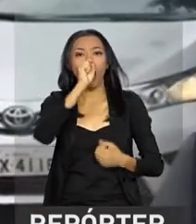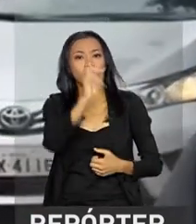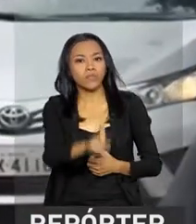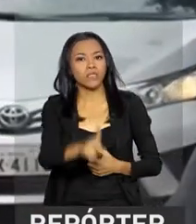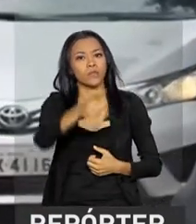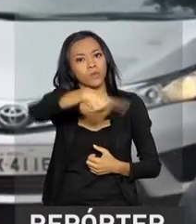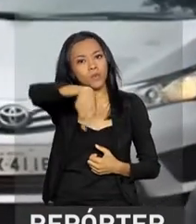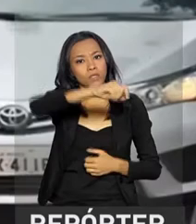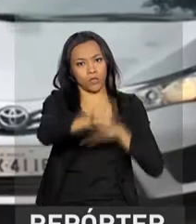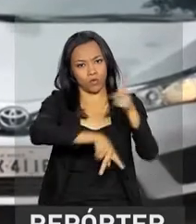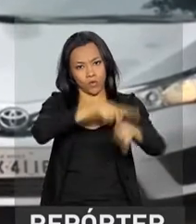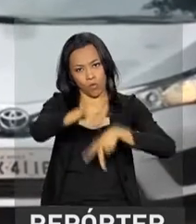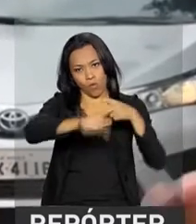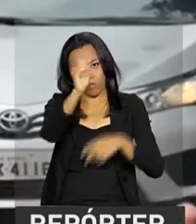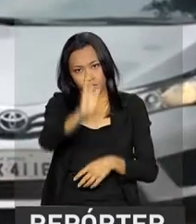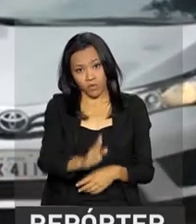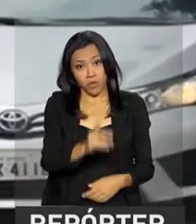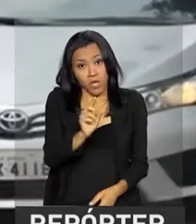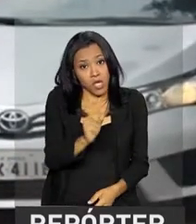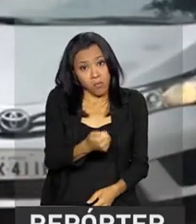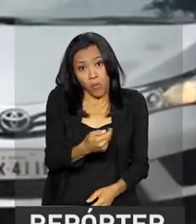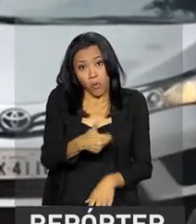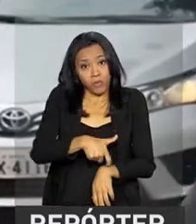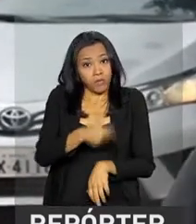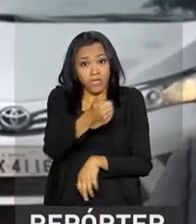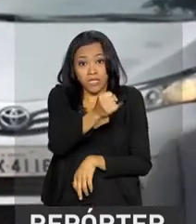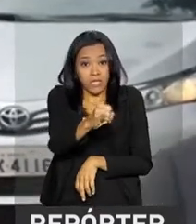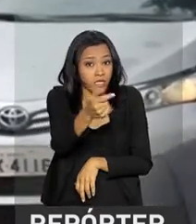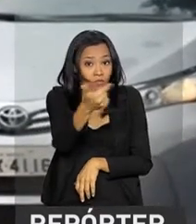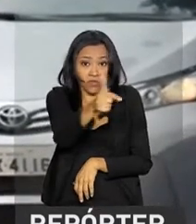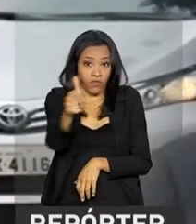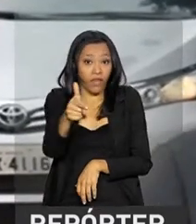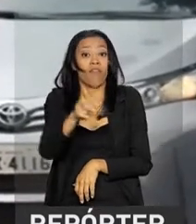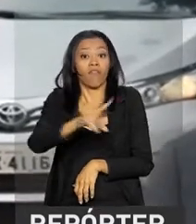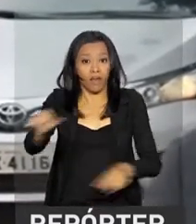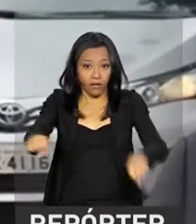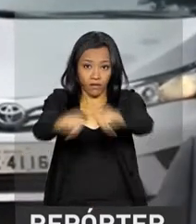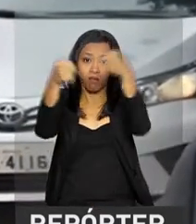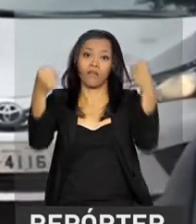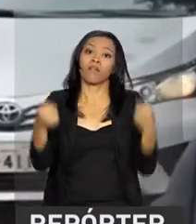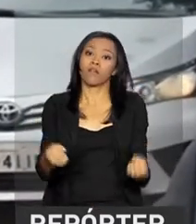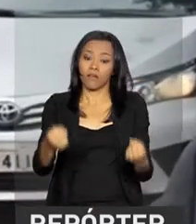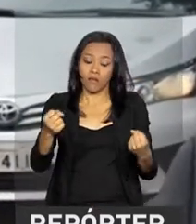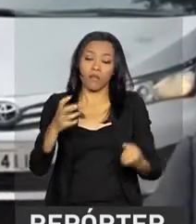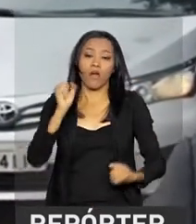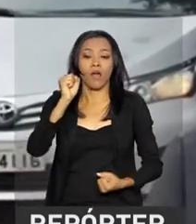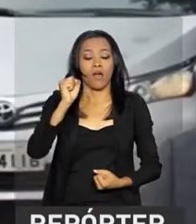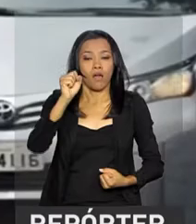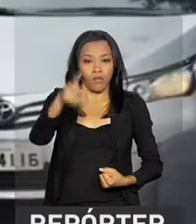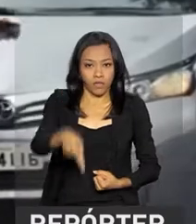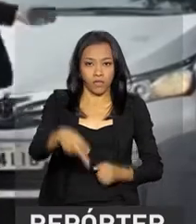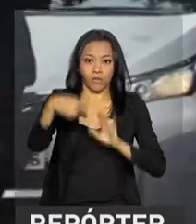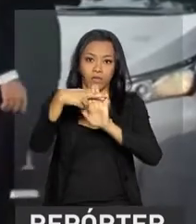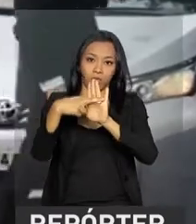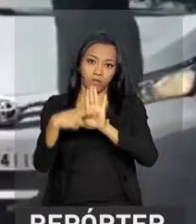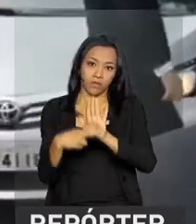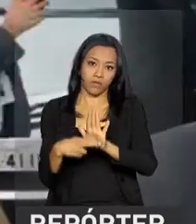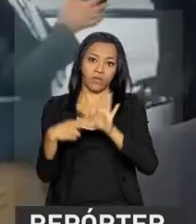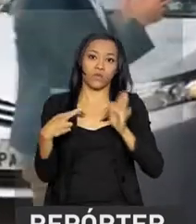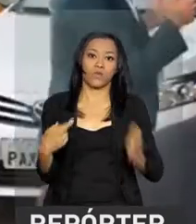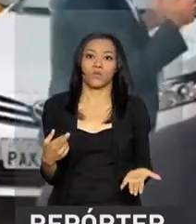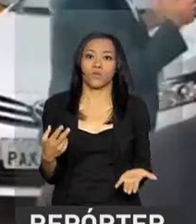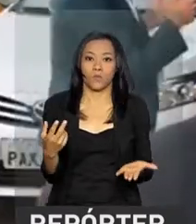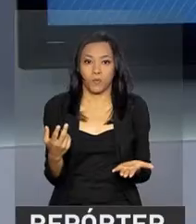que em pouco tempo se não tivermos a reforma da previdência ela vai quebrar nós não teremos recursos para pagar nenhuma aposentadoria de libras